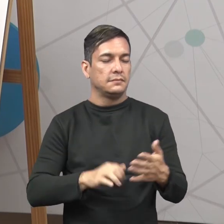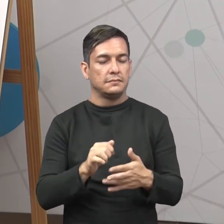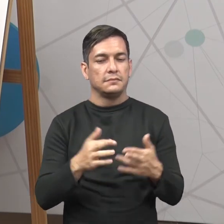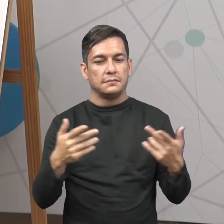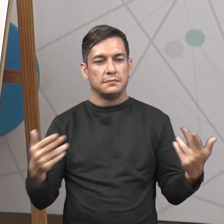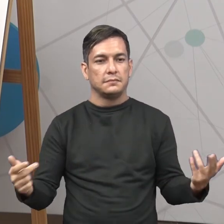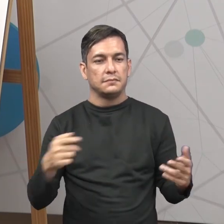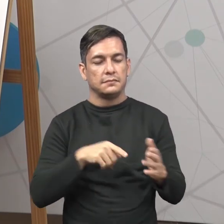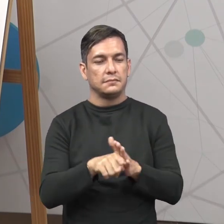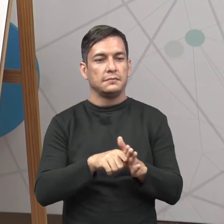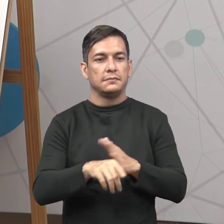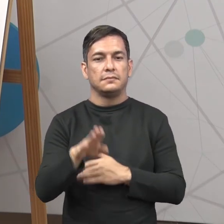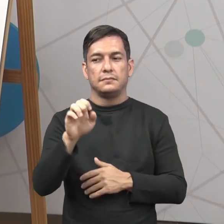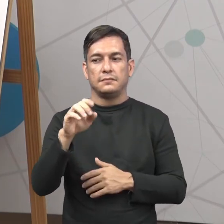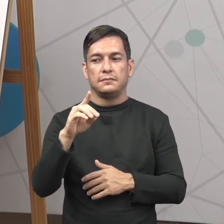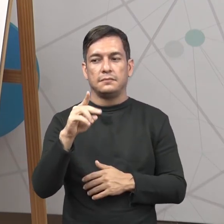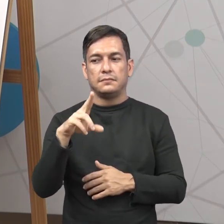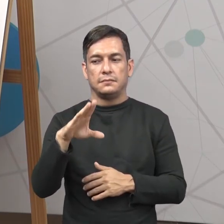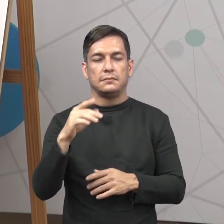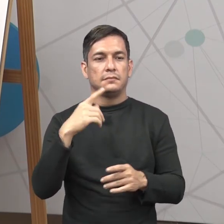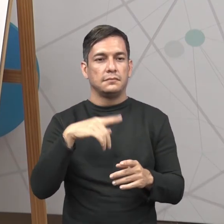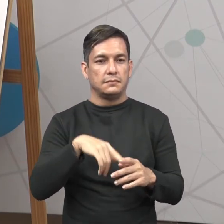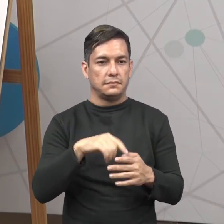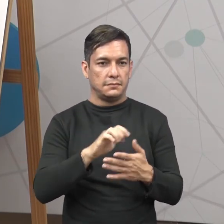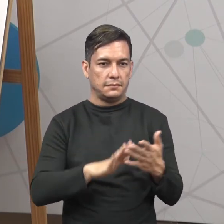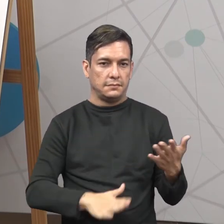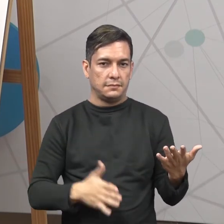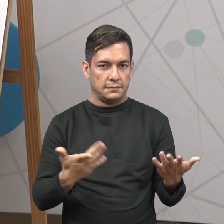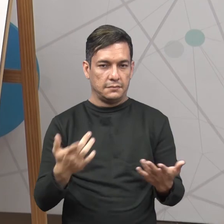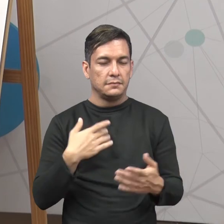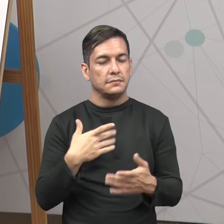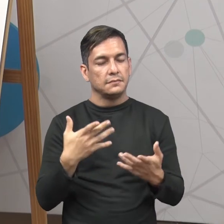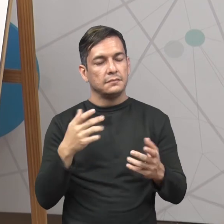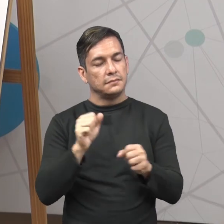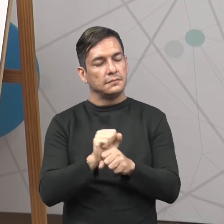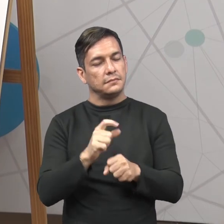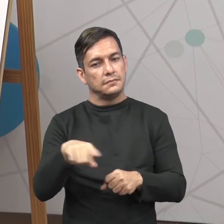quando pesquisar Eduque, mais atividades. Eu